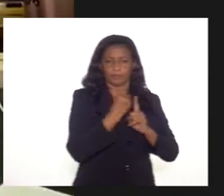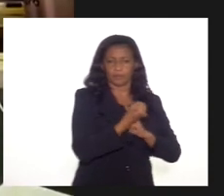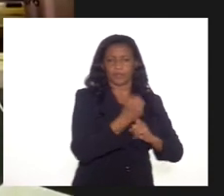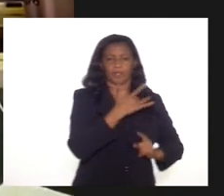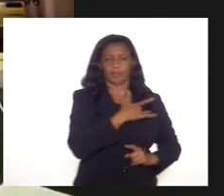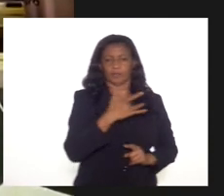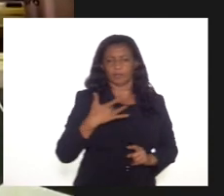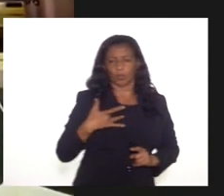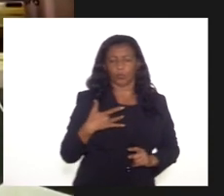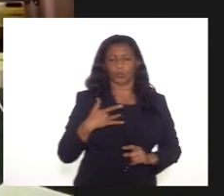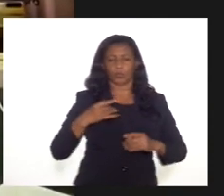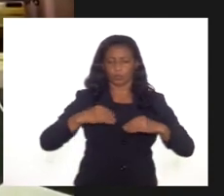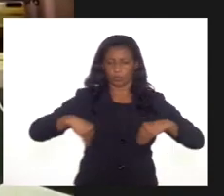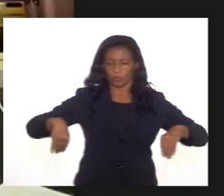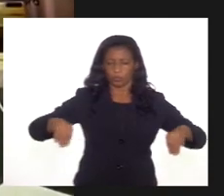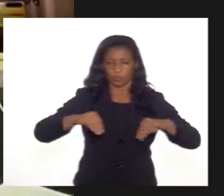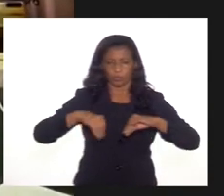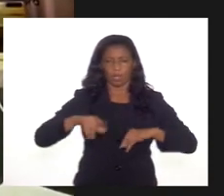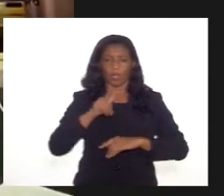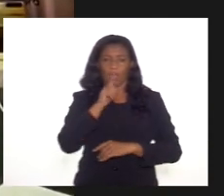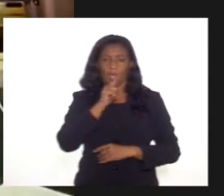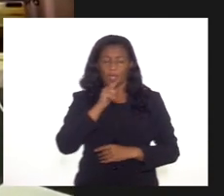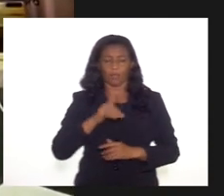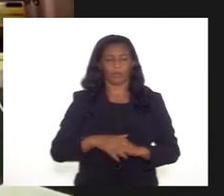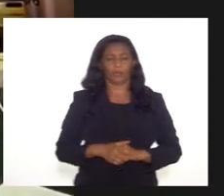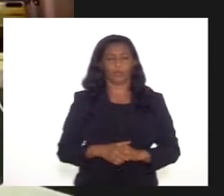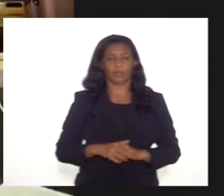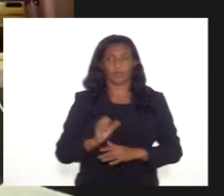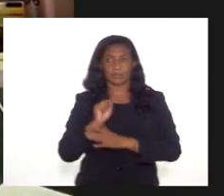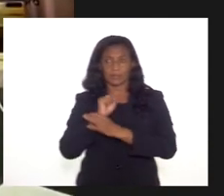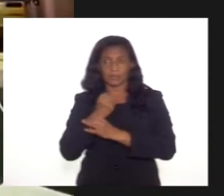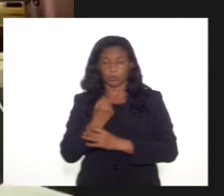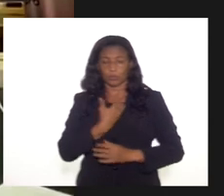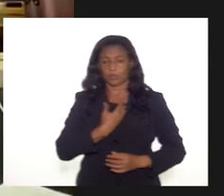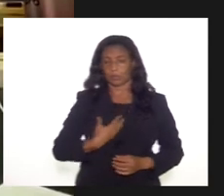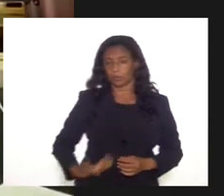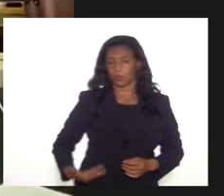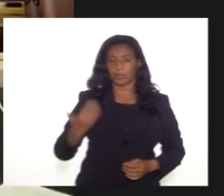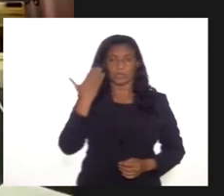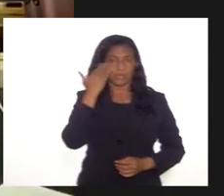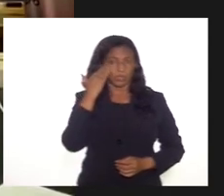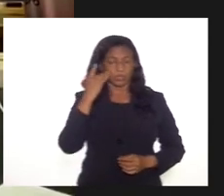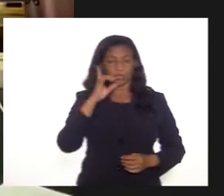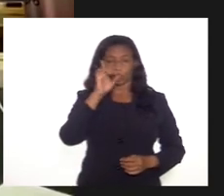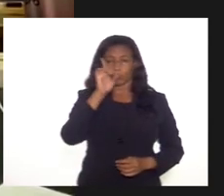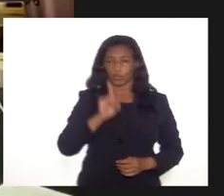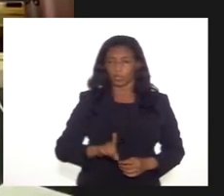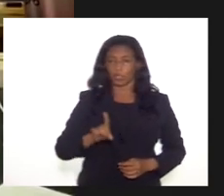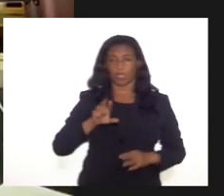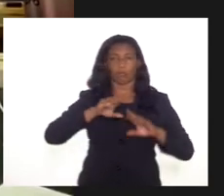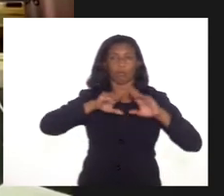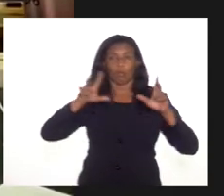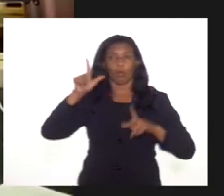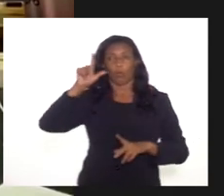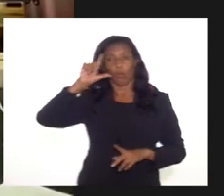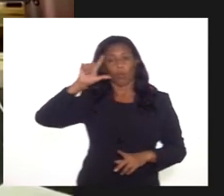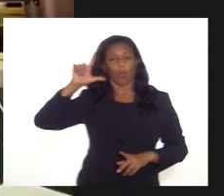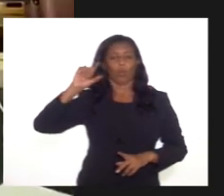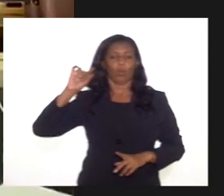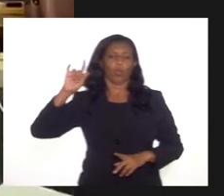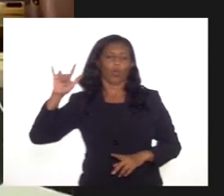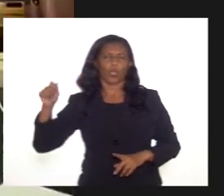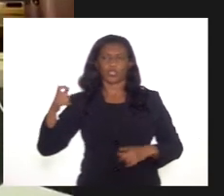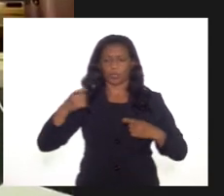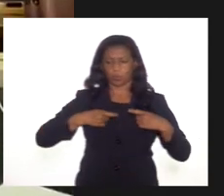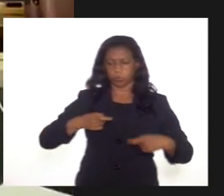saúde, saneamento básico, água, segurança pública entendida como um direito e não como uma lógica de impor